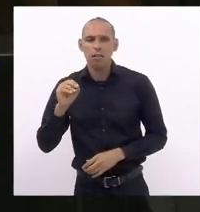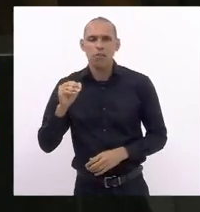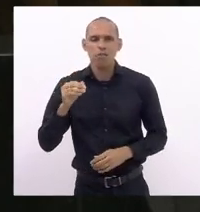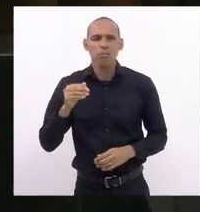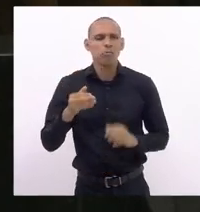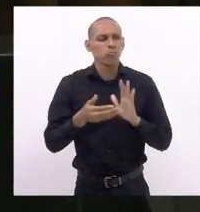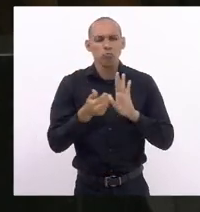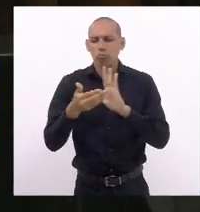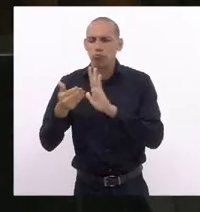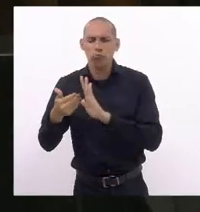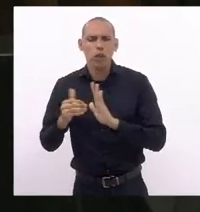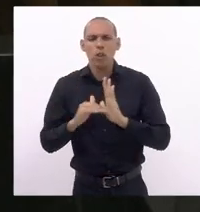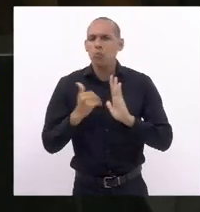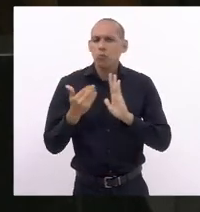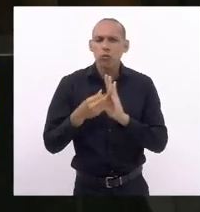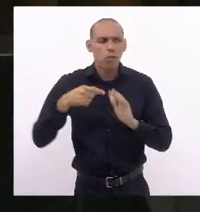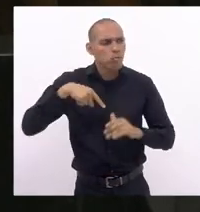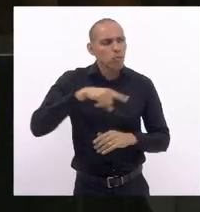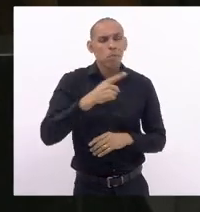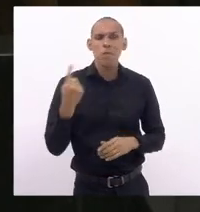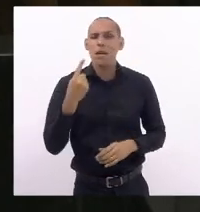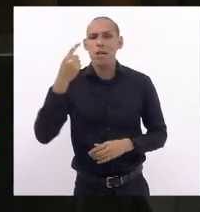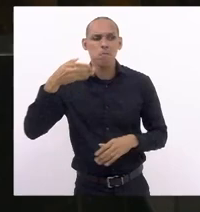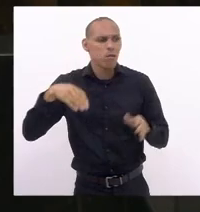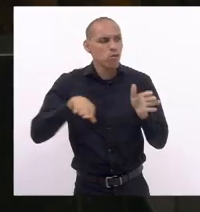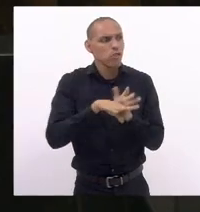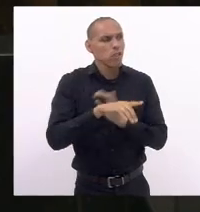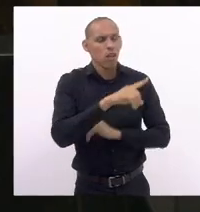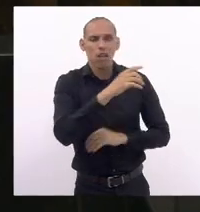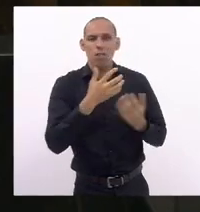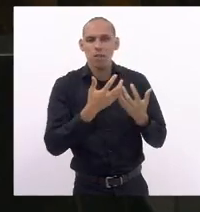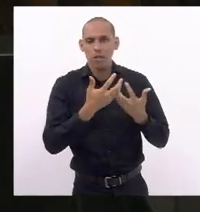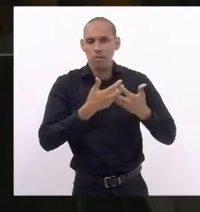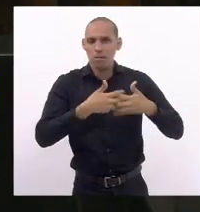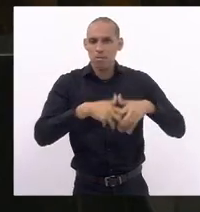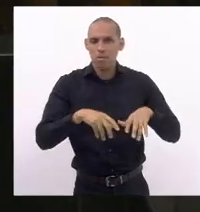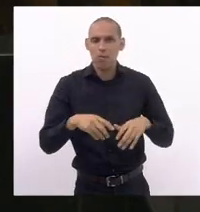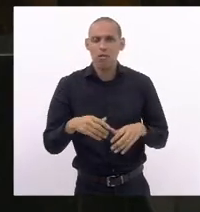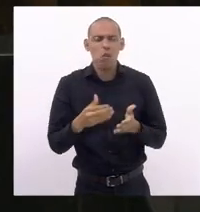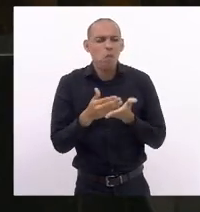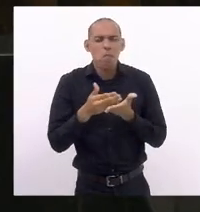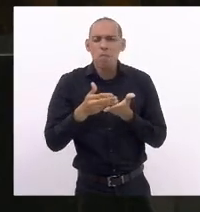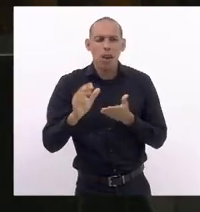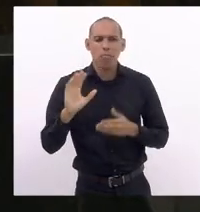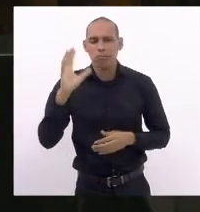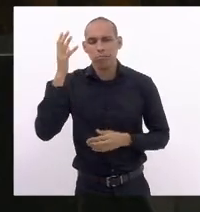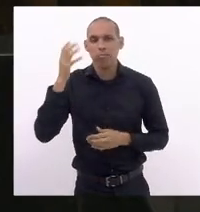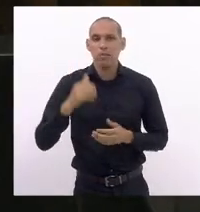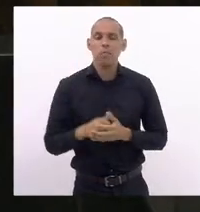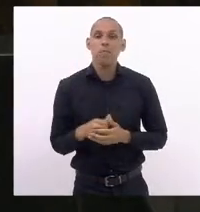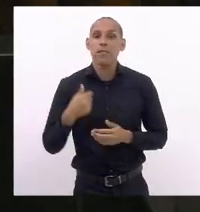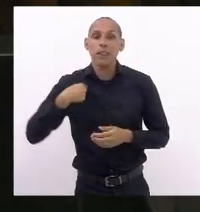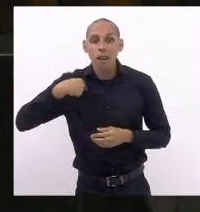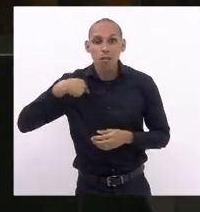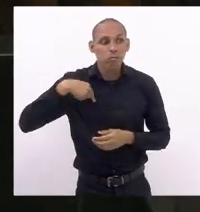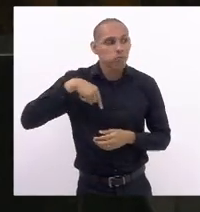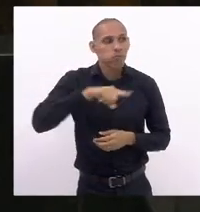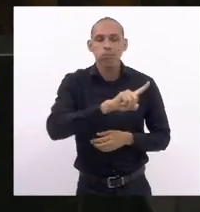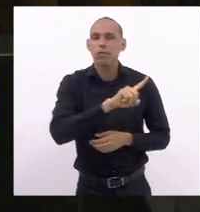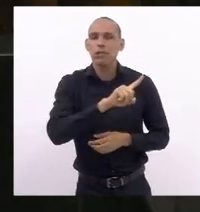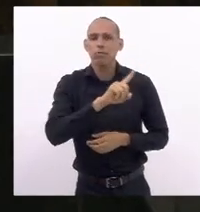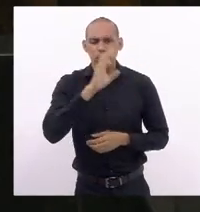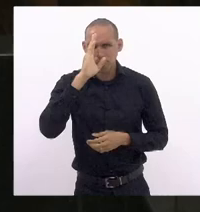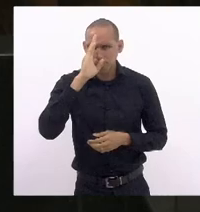agendas, foi a primeira autoridade que chegou nos primeiros minutos da tragédia. Eu fui